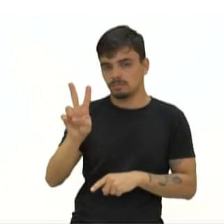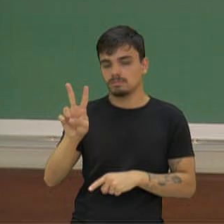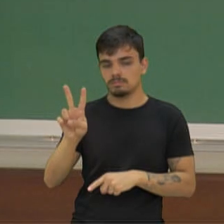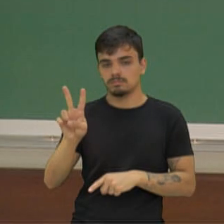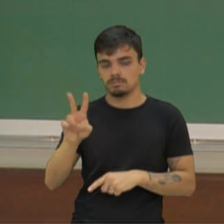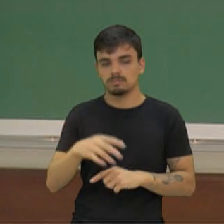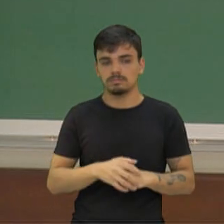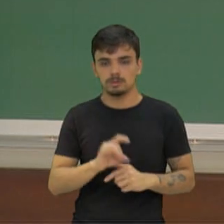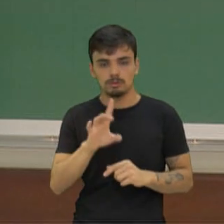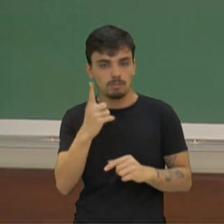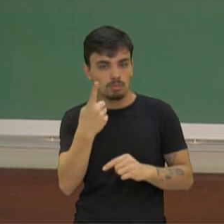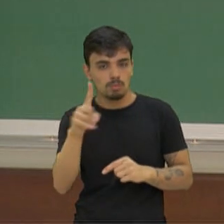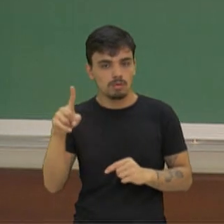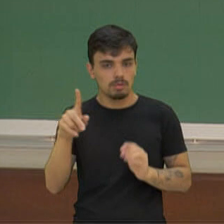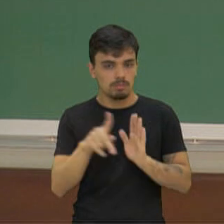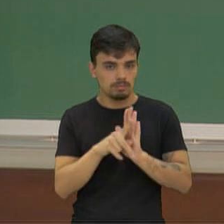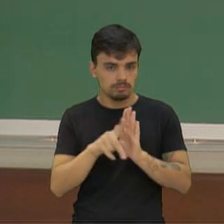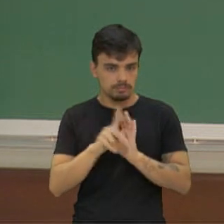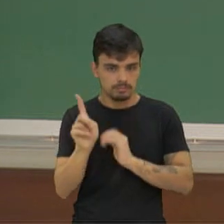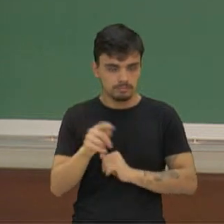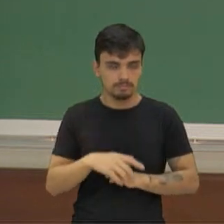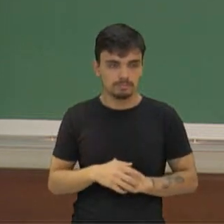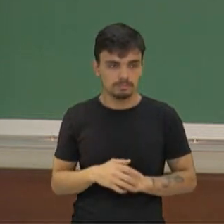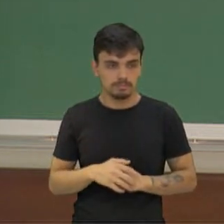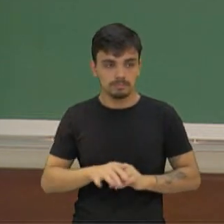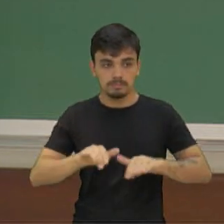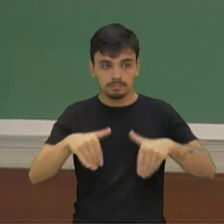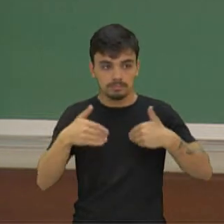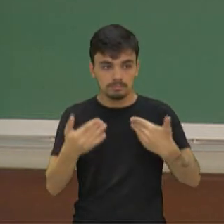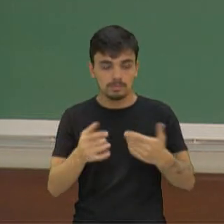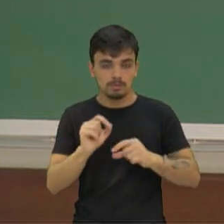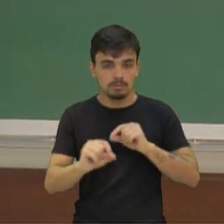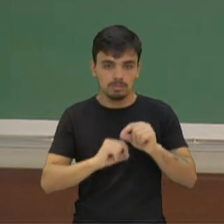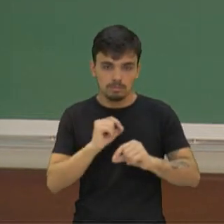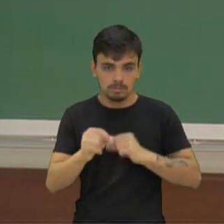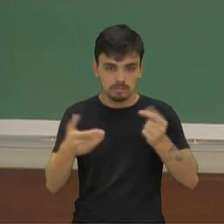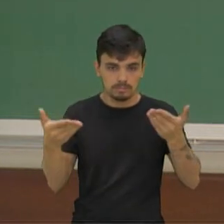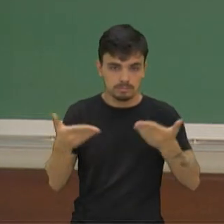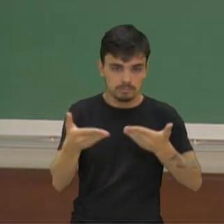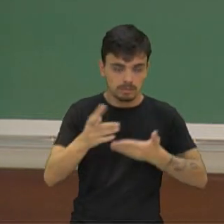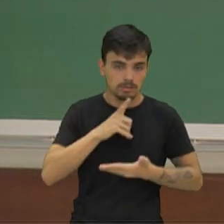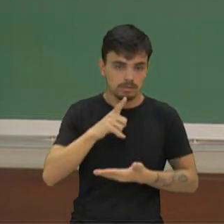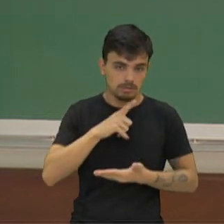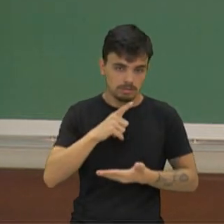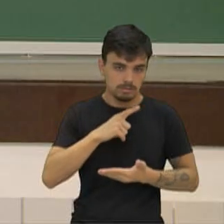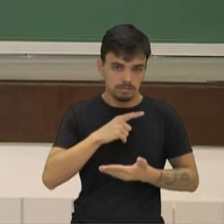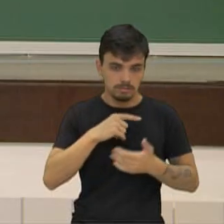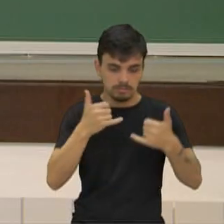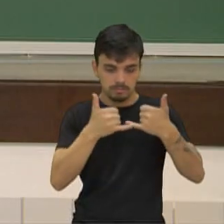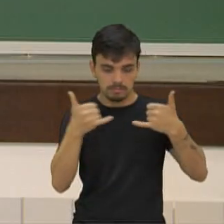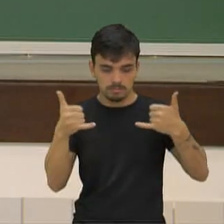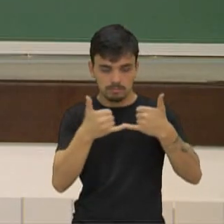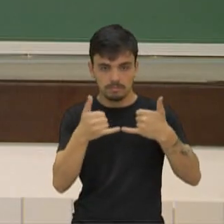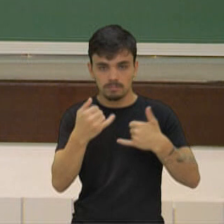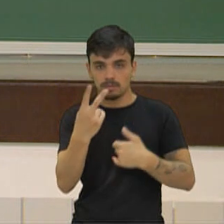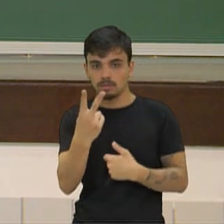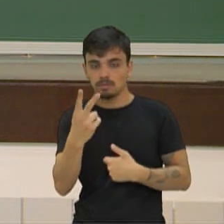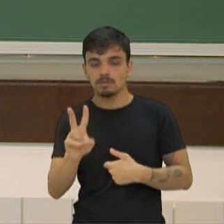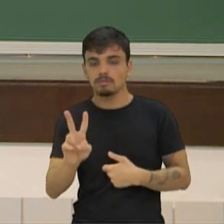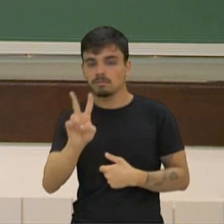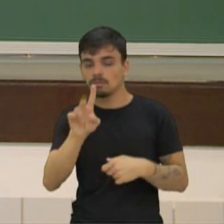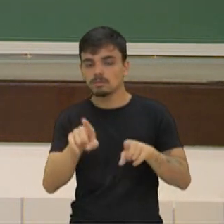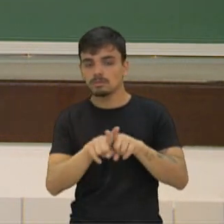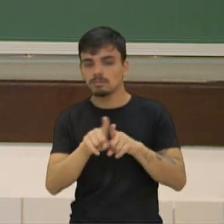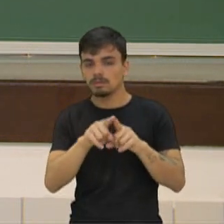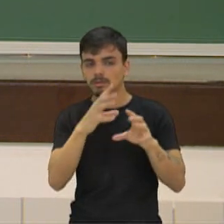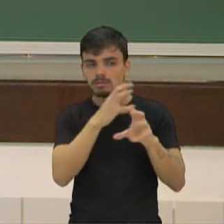para o resistor de 100 ohms. Então, agora, eu tenho a tensão que é 2 volts, e esses 2